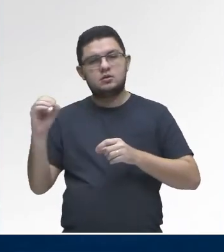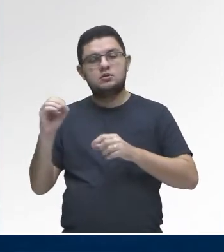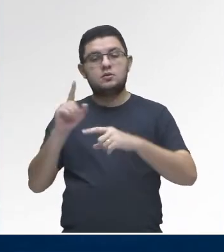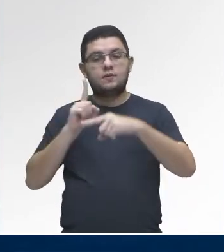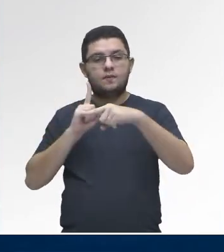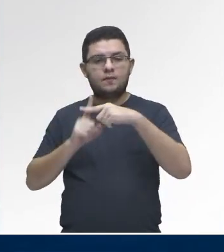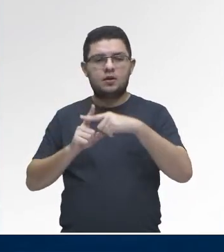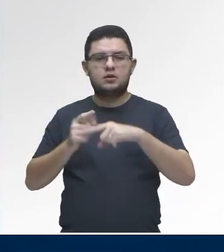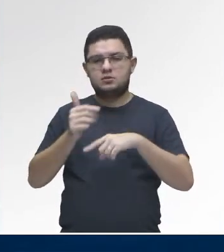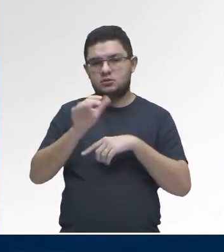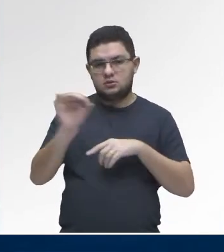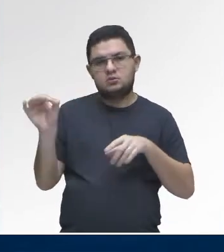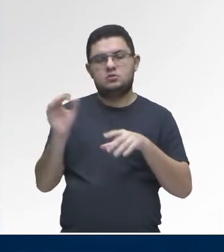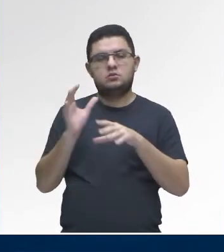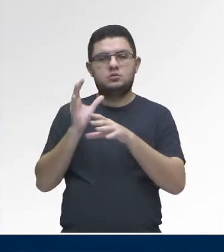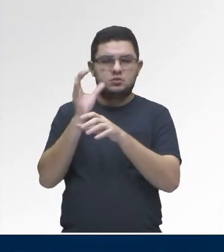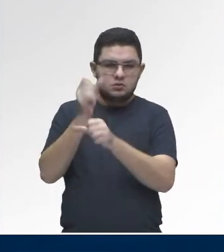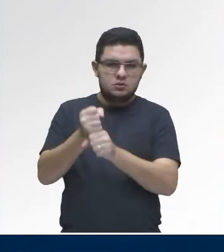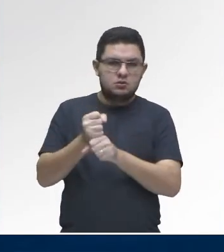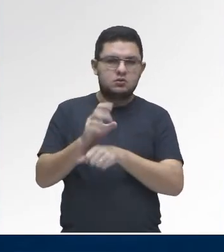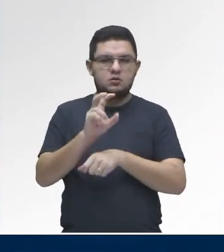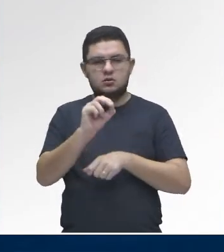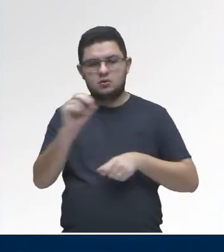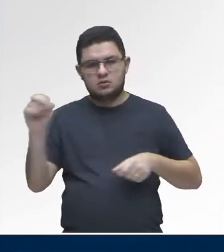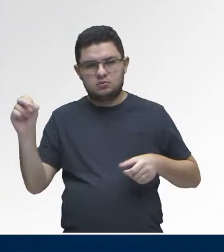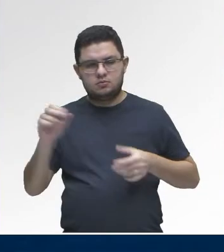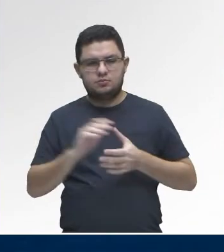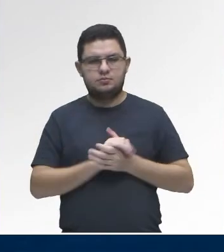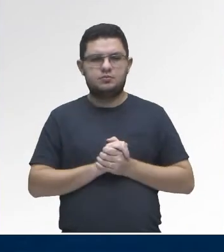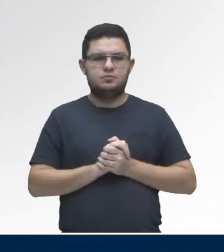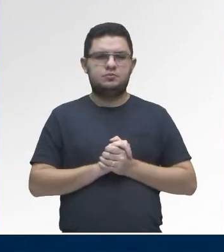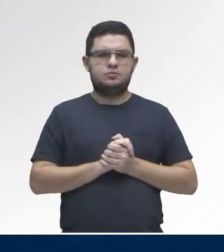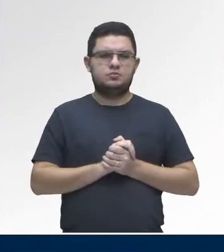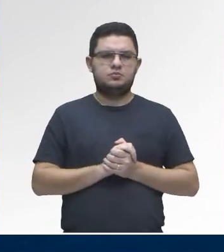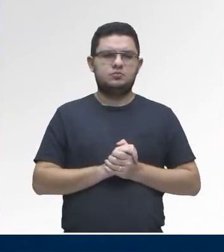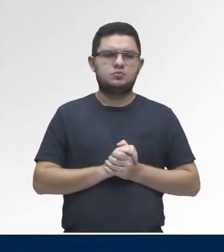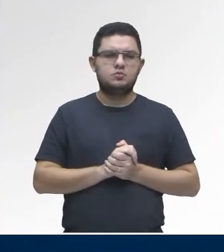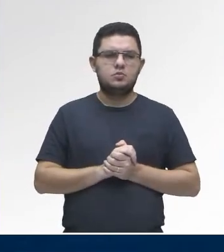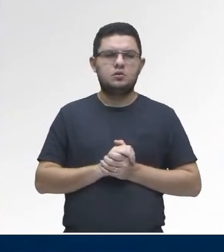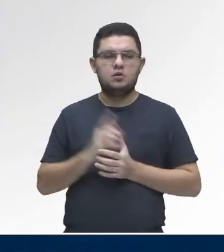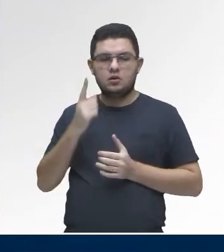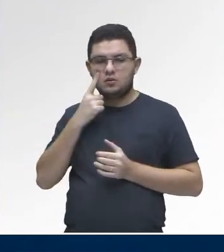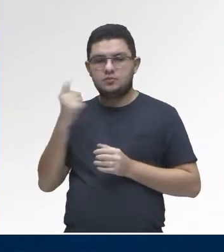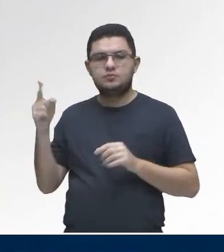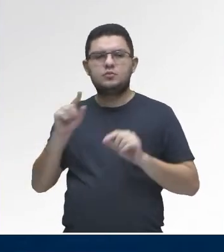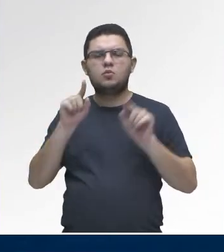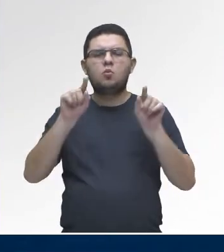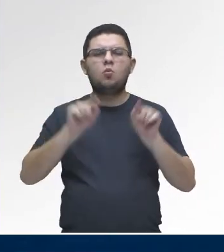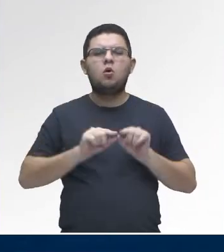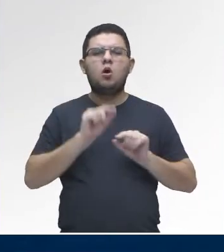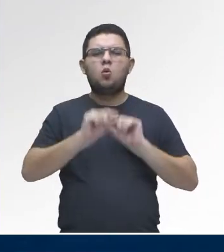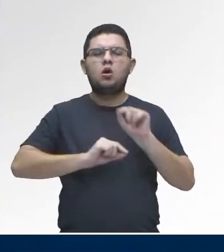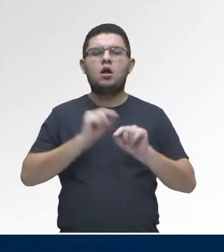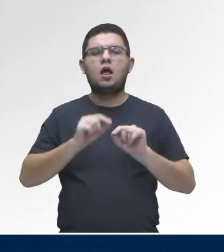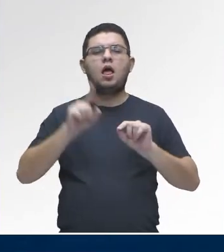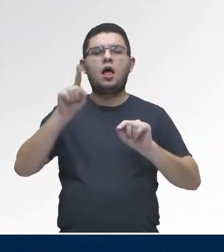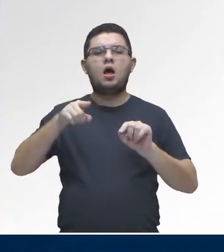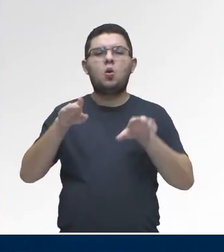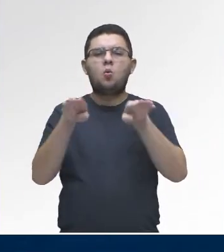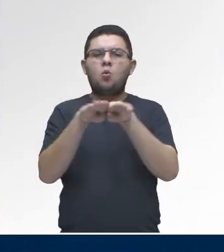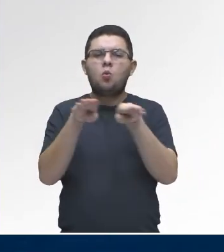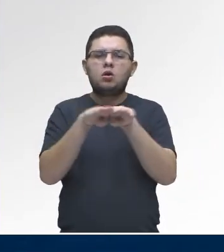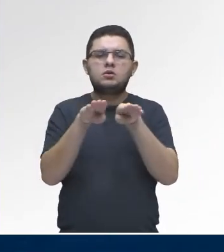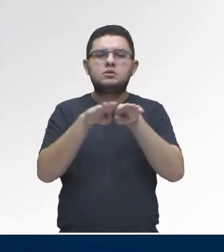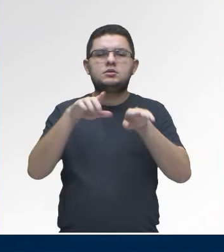essa equação. Então, uma equação é uma igualdade matemática que vai envolver